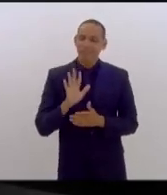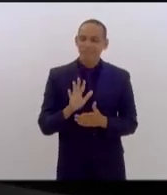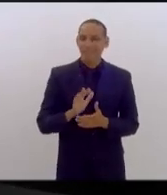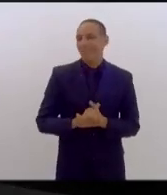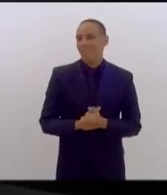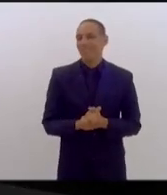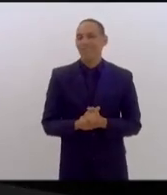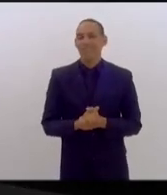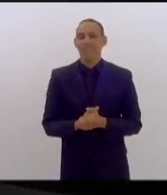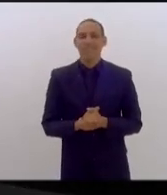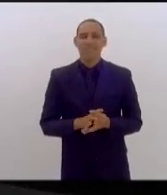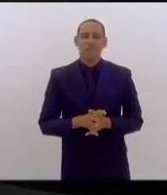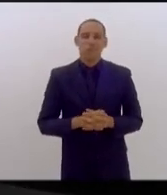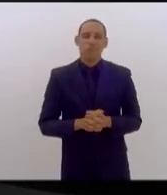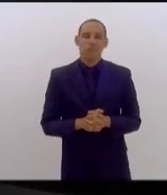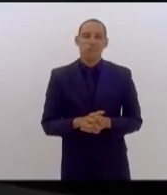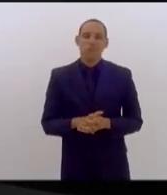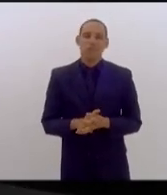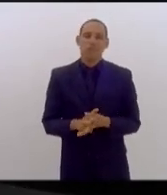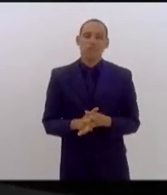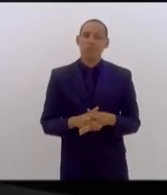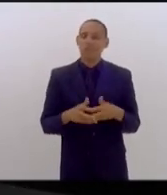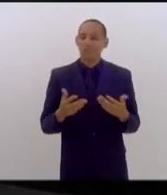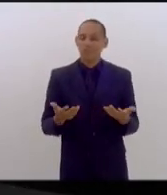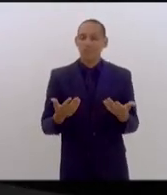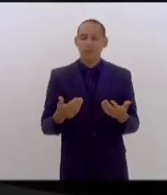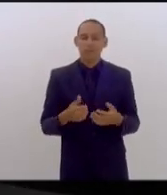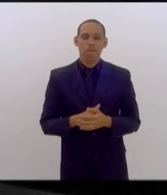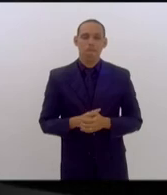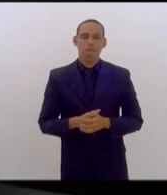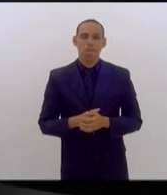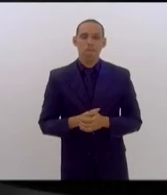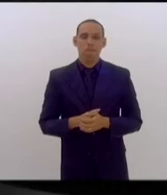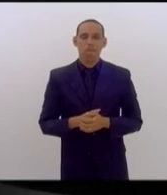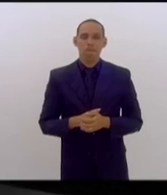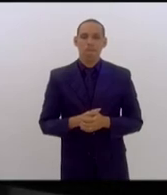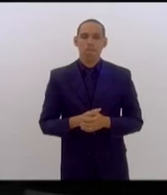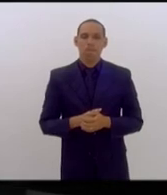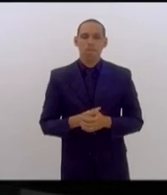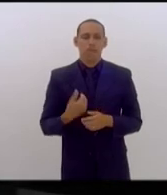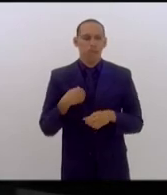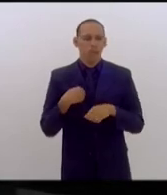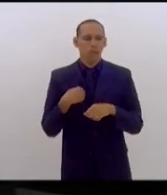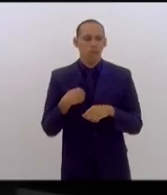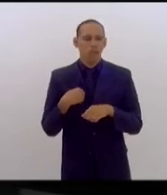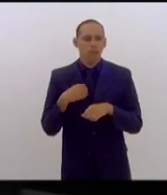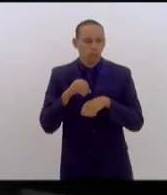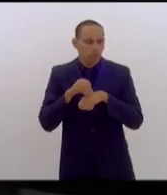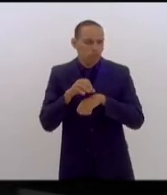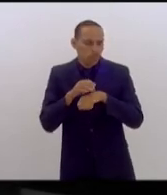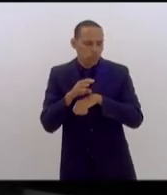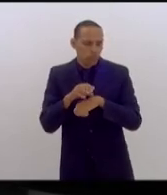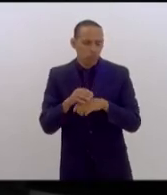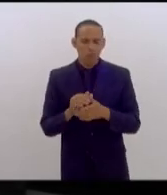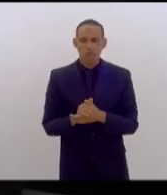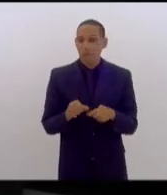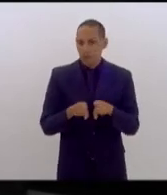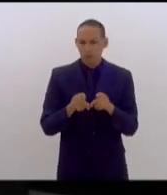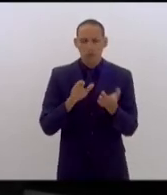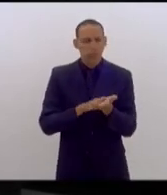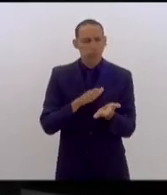até o Adilson Anderson e aí queria fazer algumas observações e